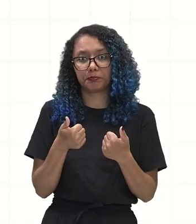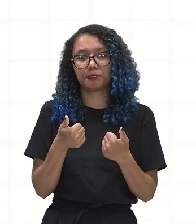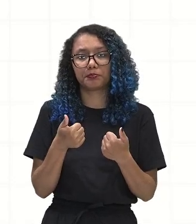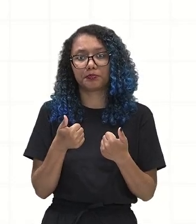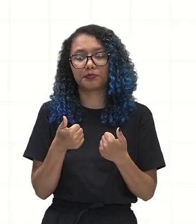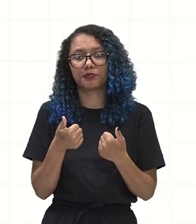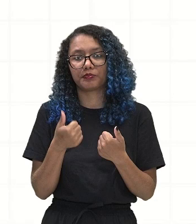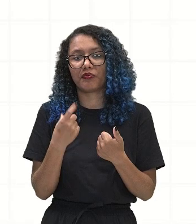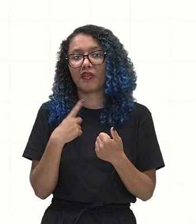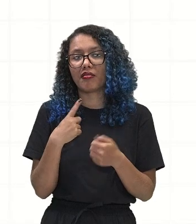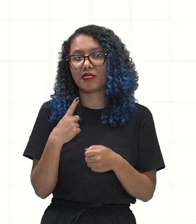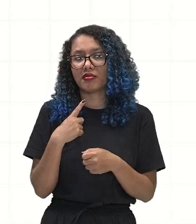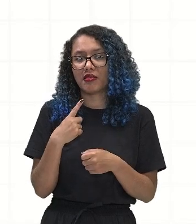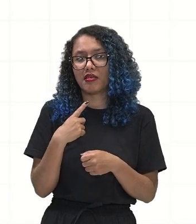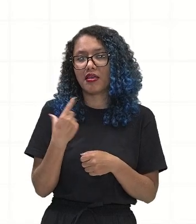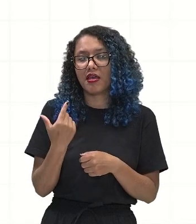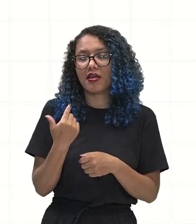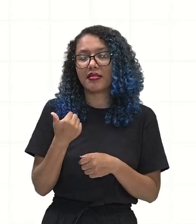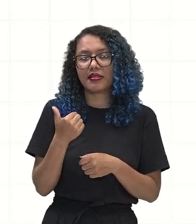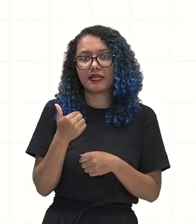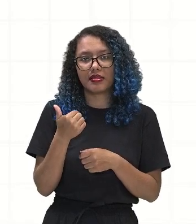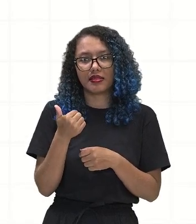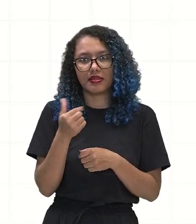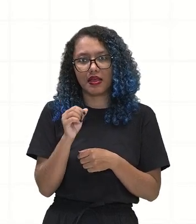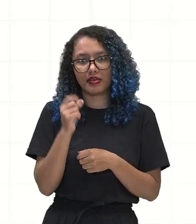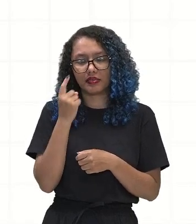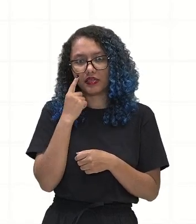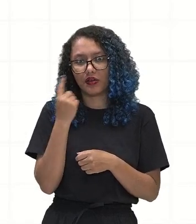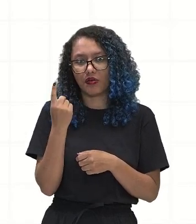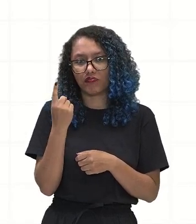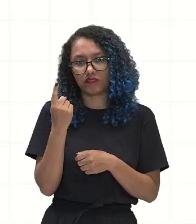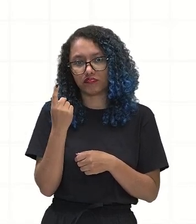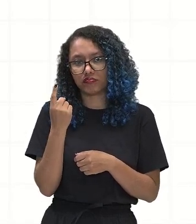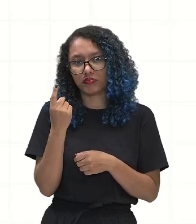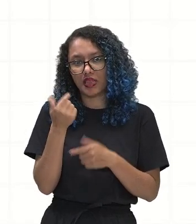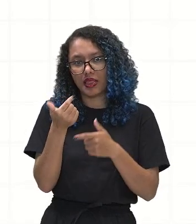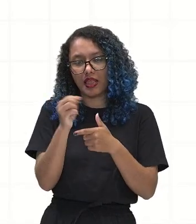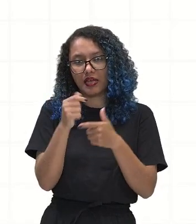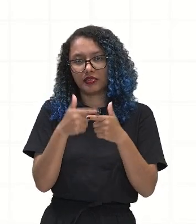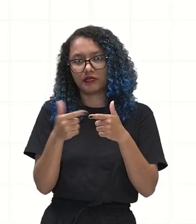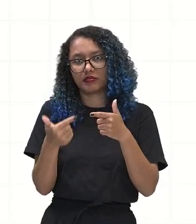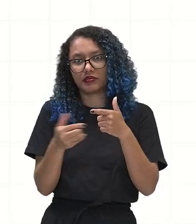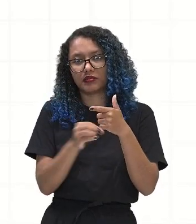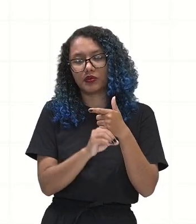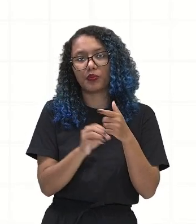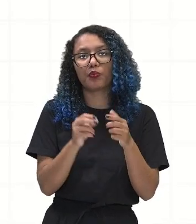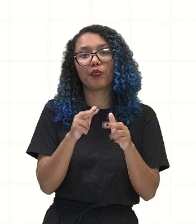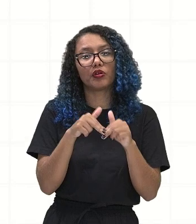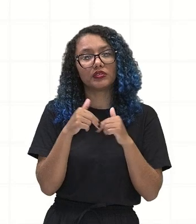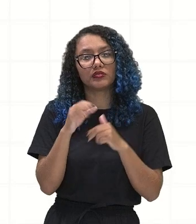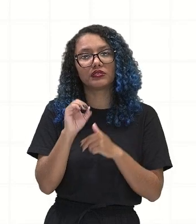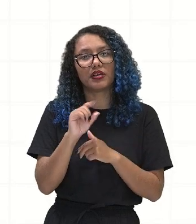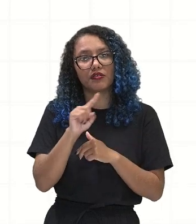10 centésimos, que 0,1, tá?